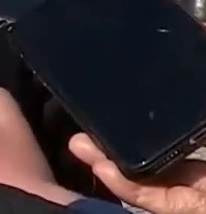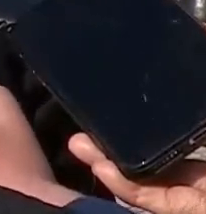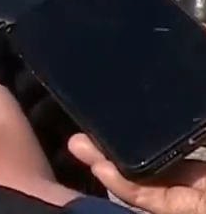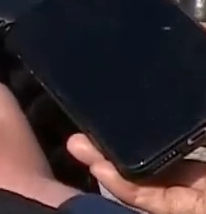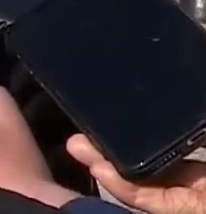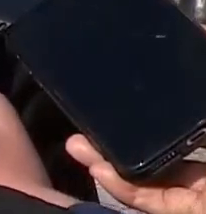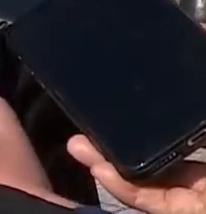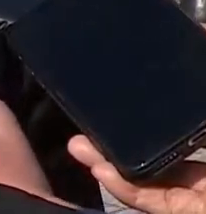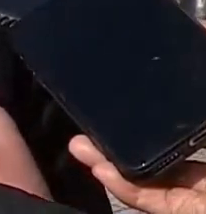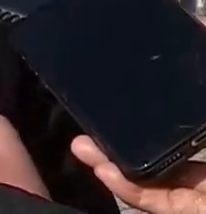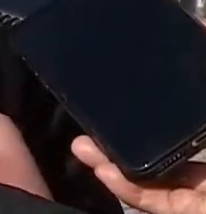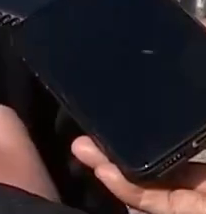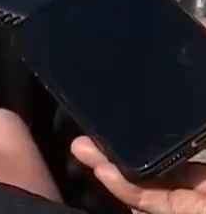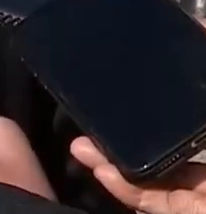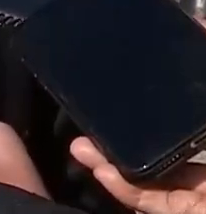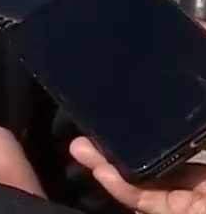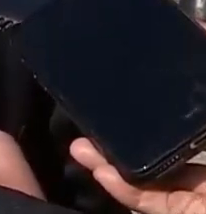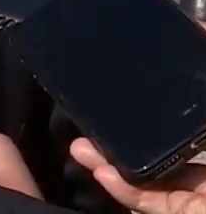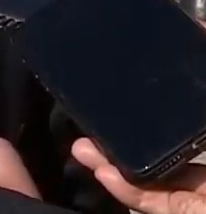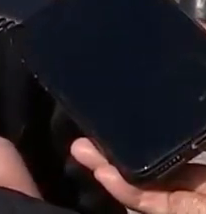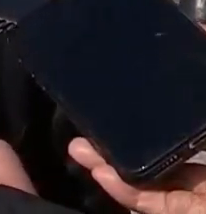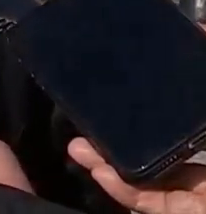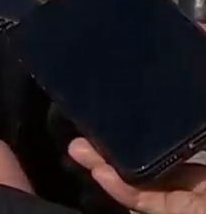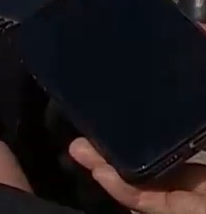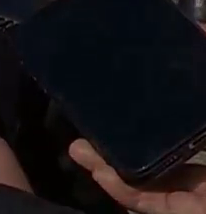e contra a desigualdade e as mudanças climáticas